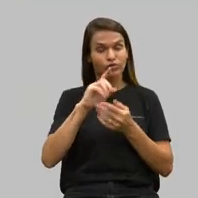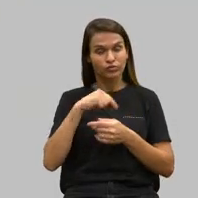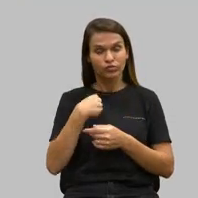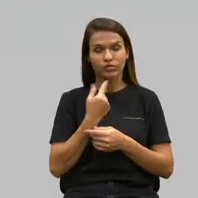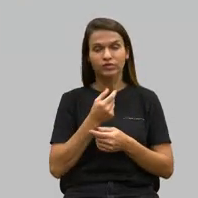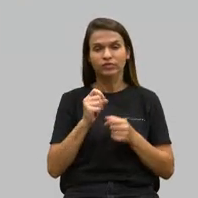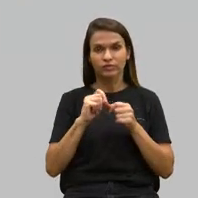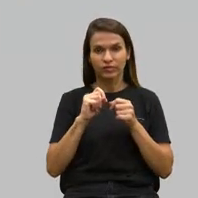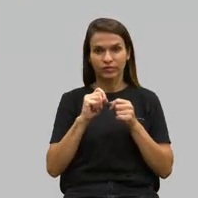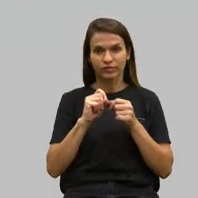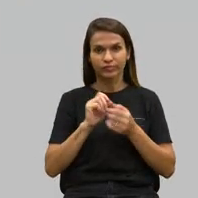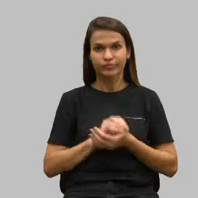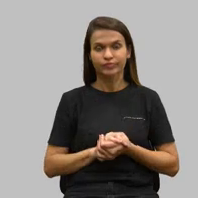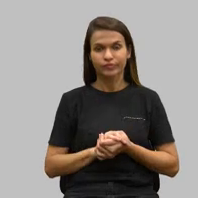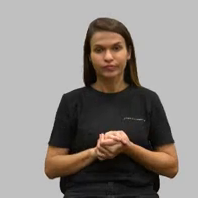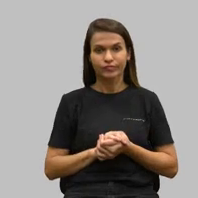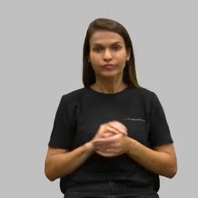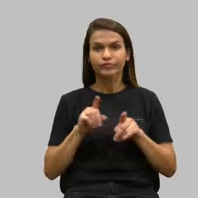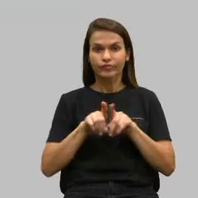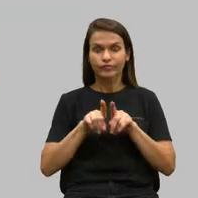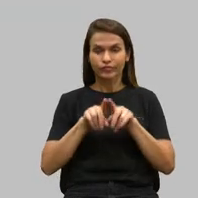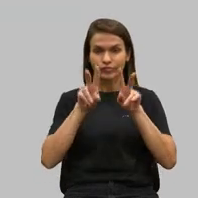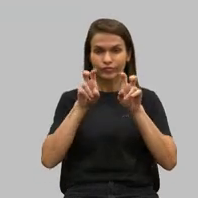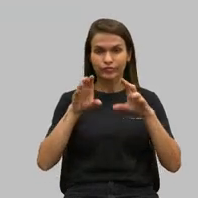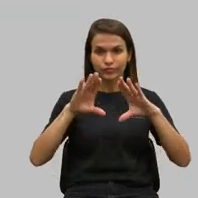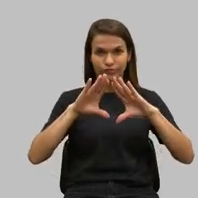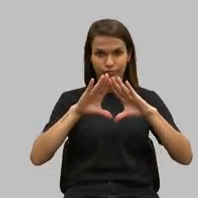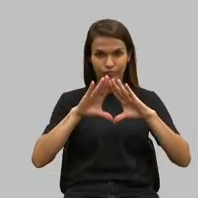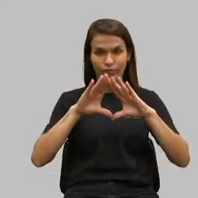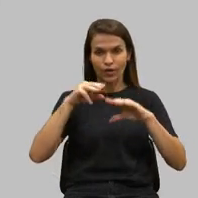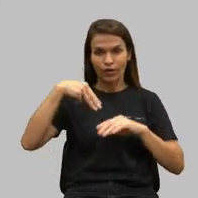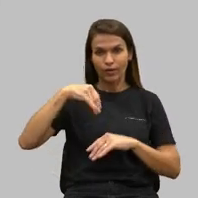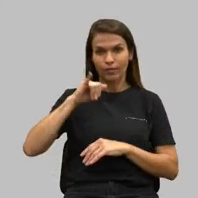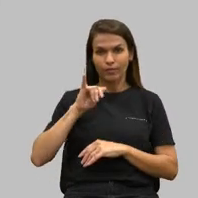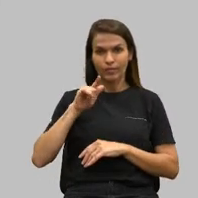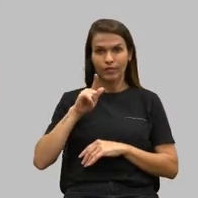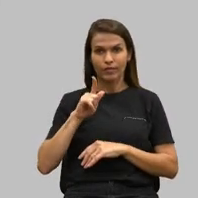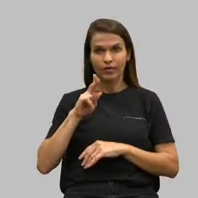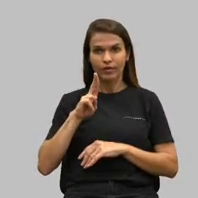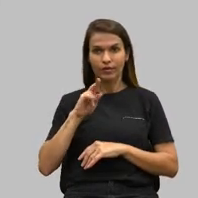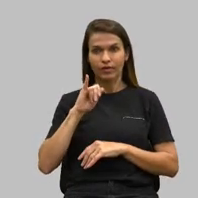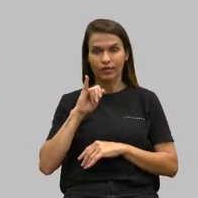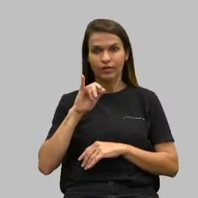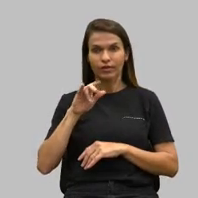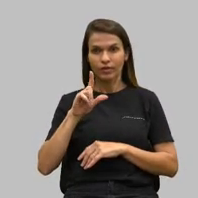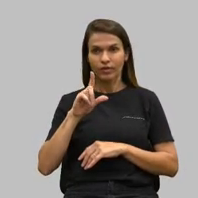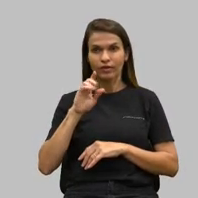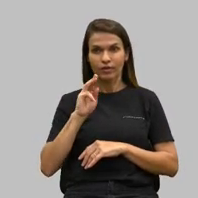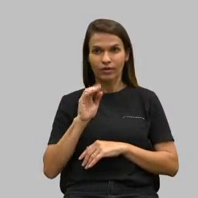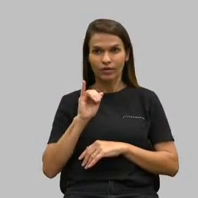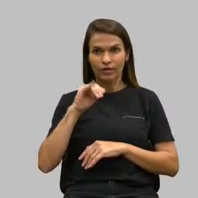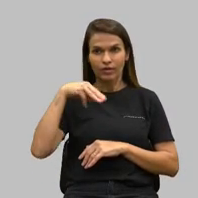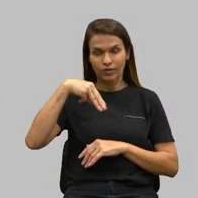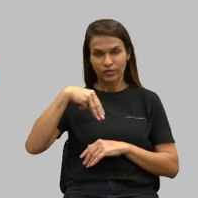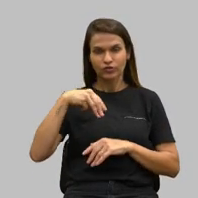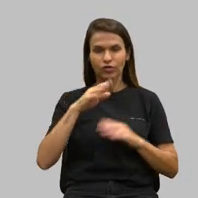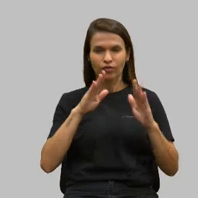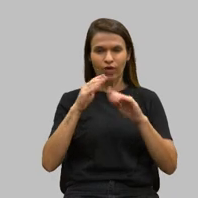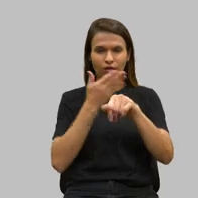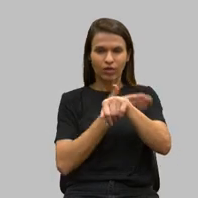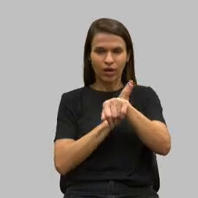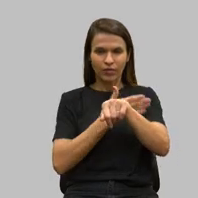pauta pedida temática da Assembleia, o MIGLIN. O MIGLIN começou, a gente está em uma fase ainda de capacitação dos